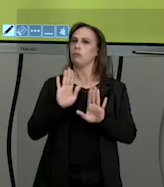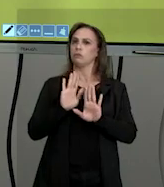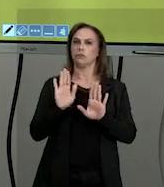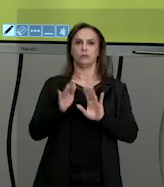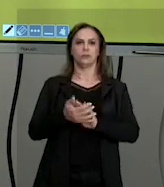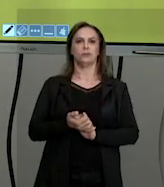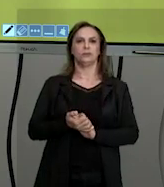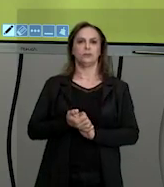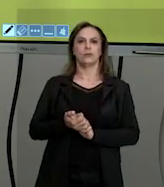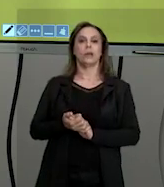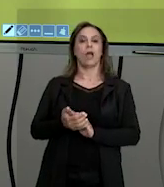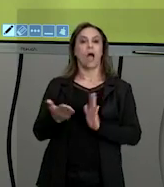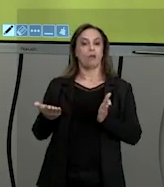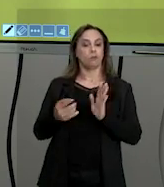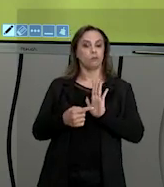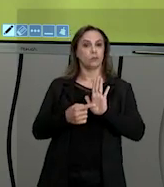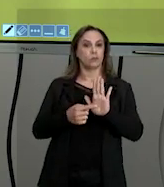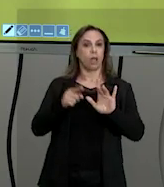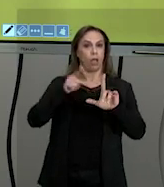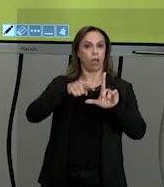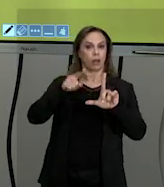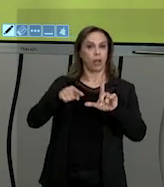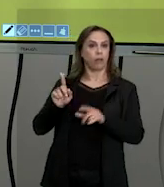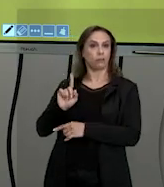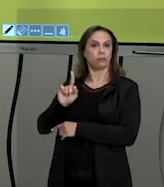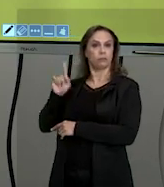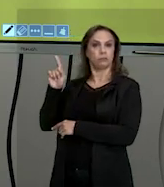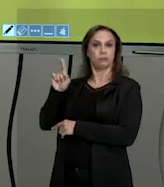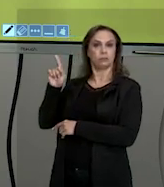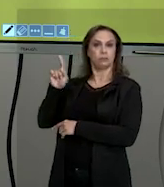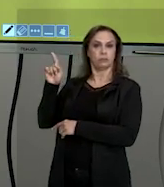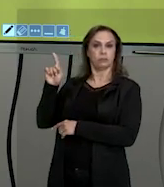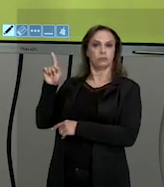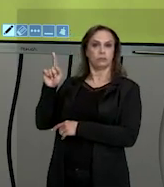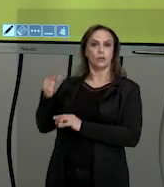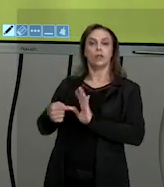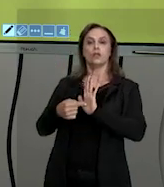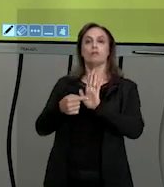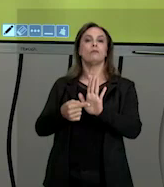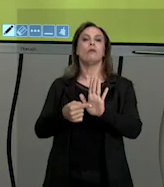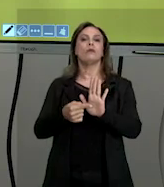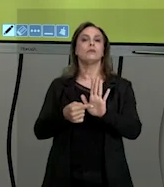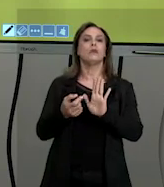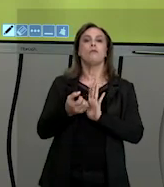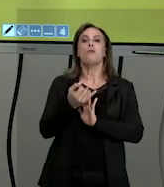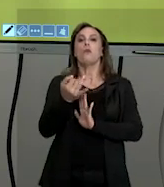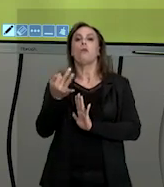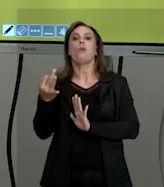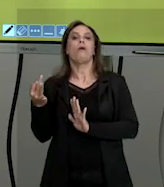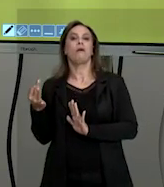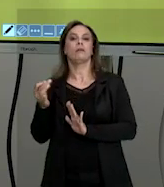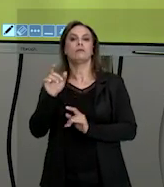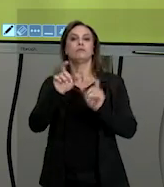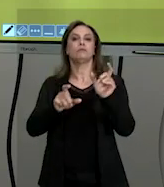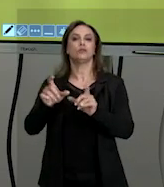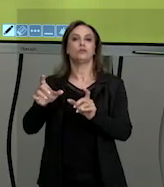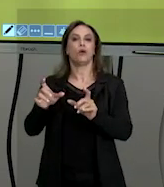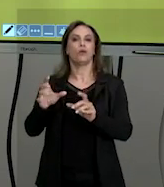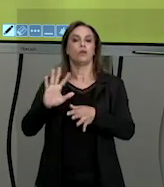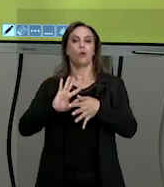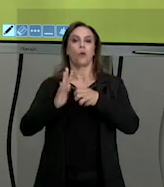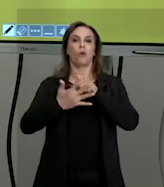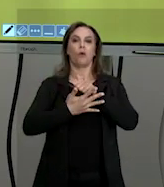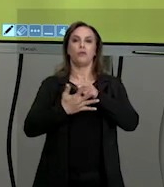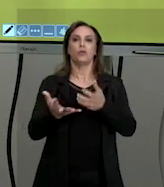mostra o número de novos casos, tá? Observem aqui.